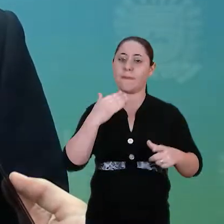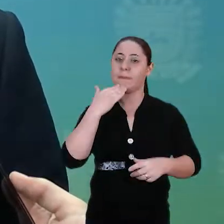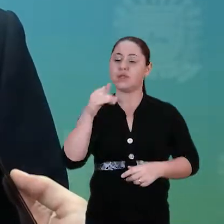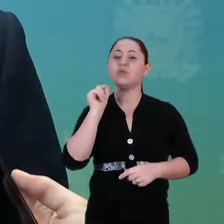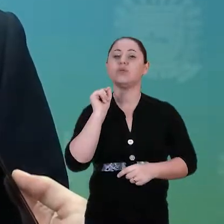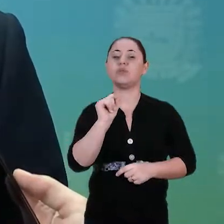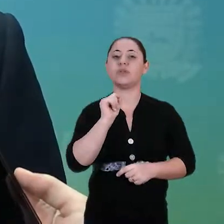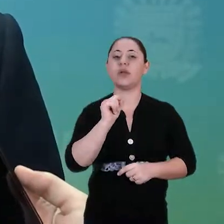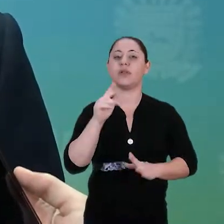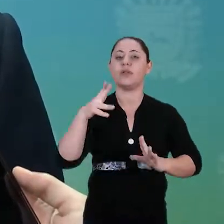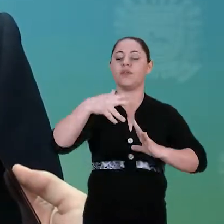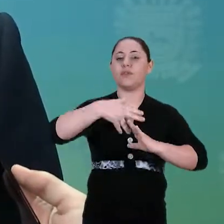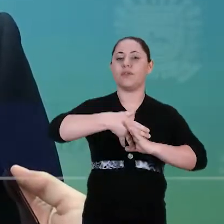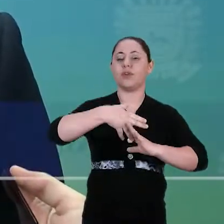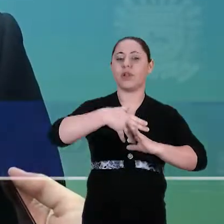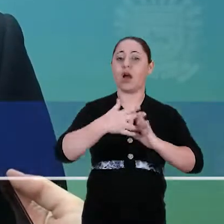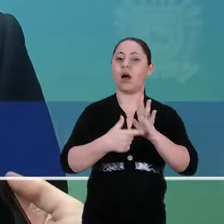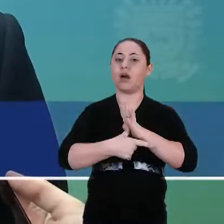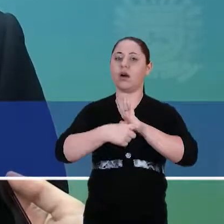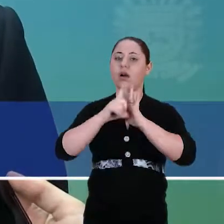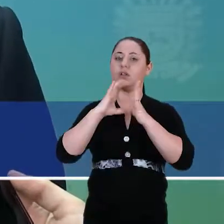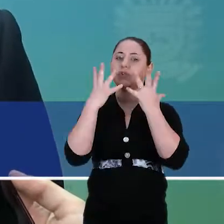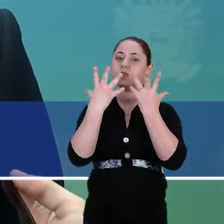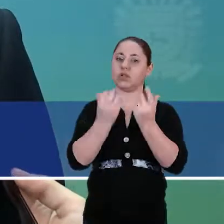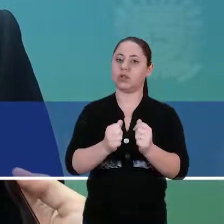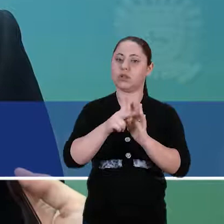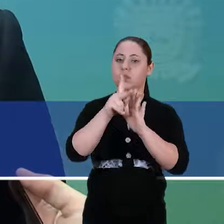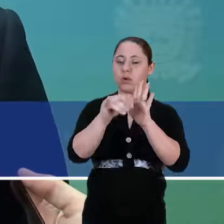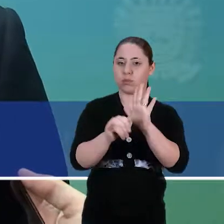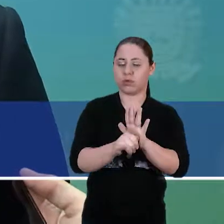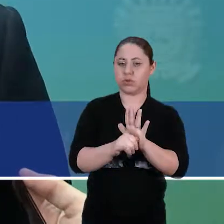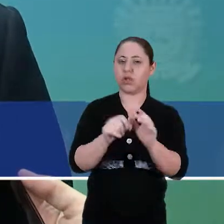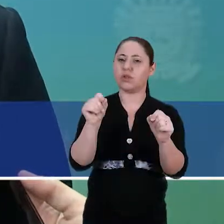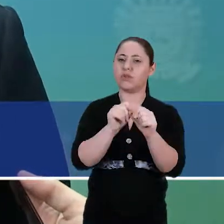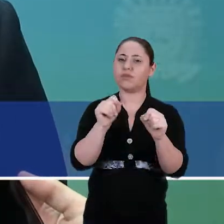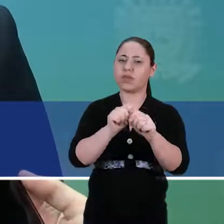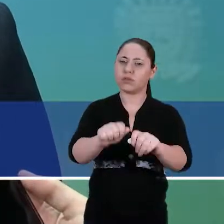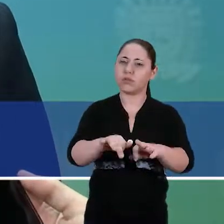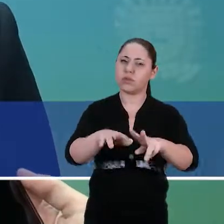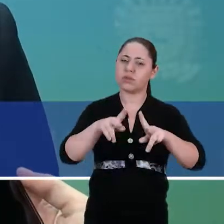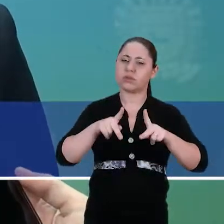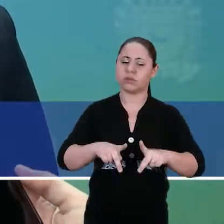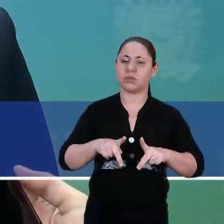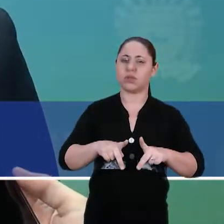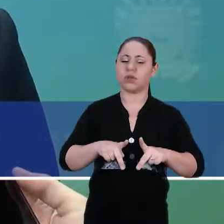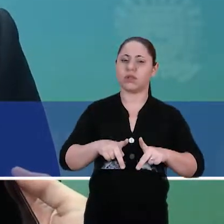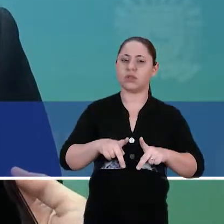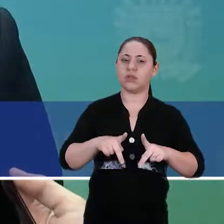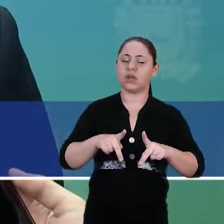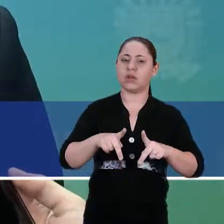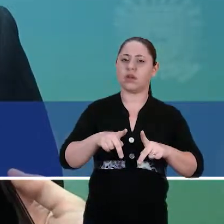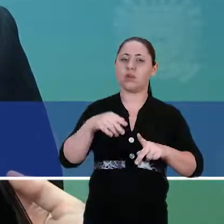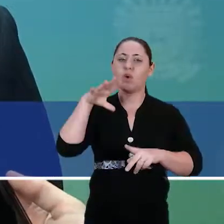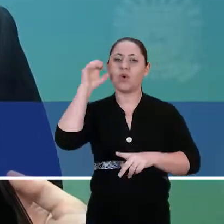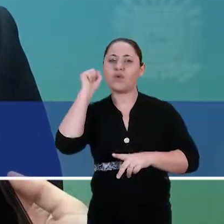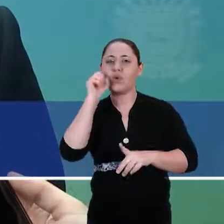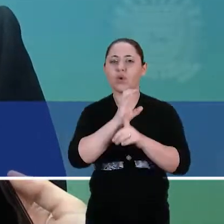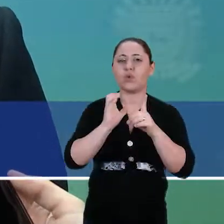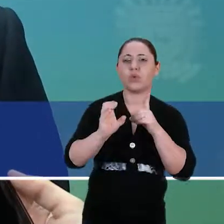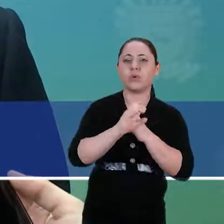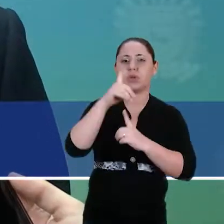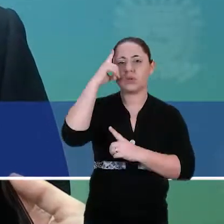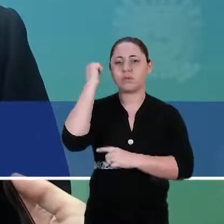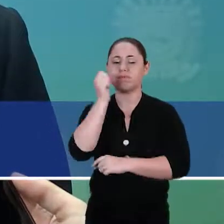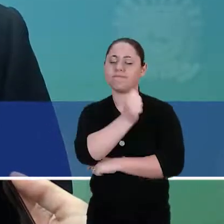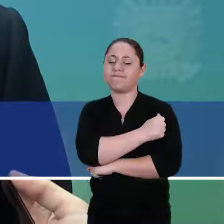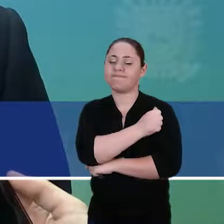grande solicitação foi que a Universidade Federal, antes de aderir a esse programa, faça uma assembleia para ouvir melhor